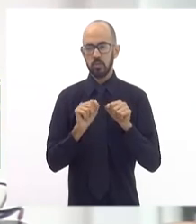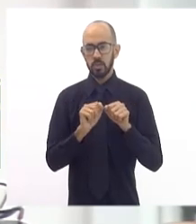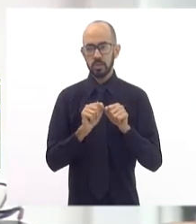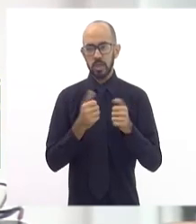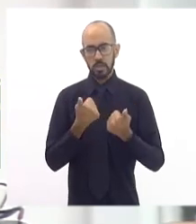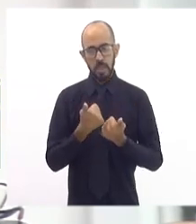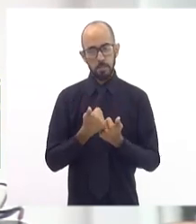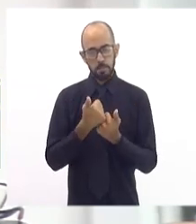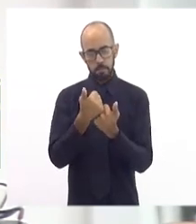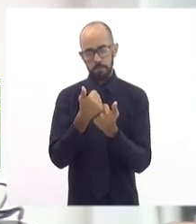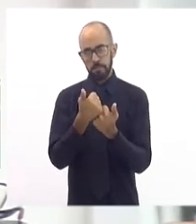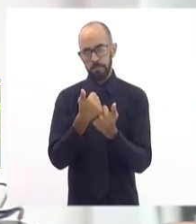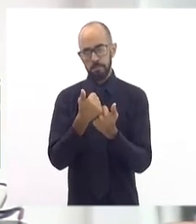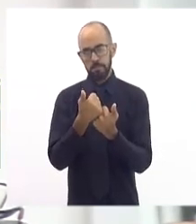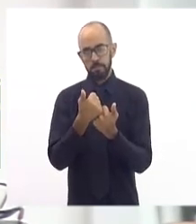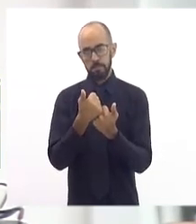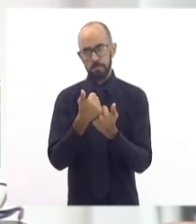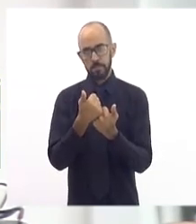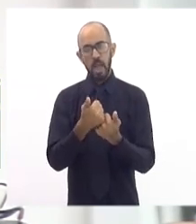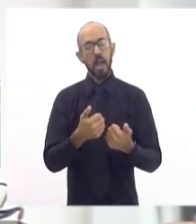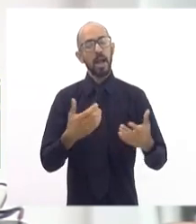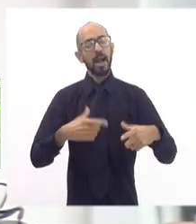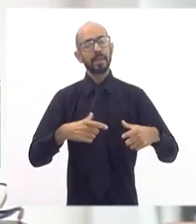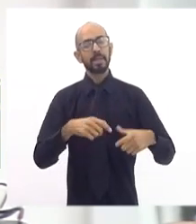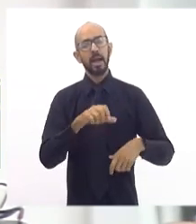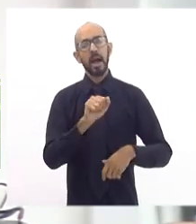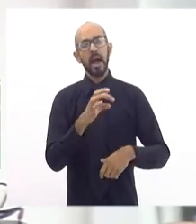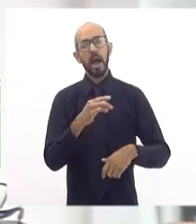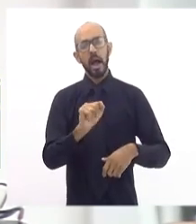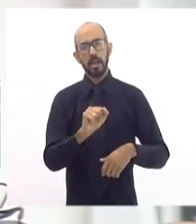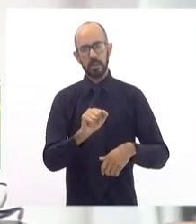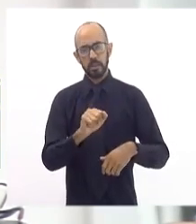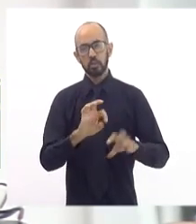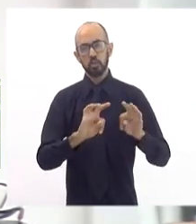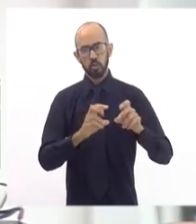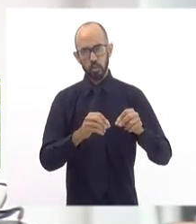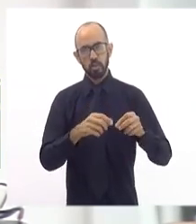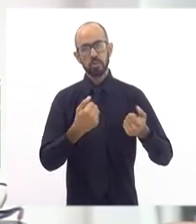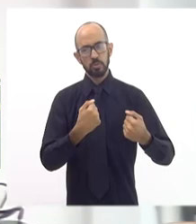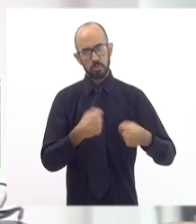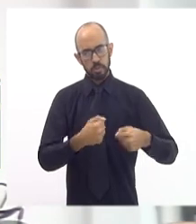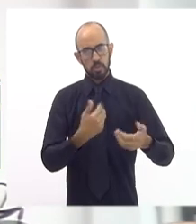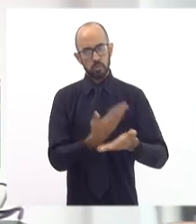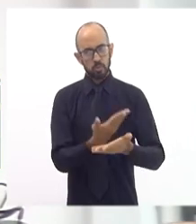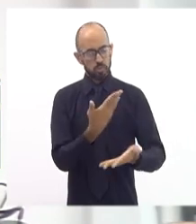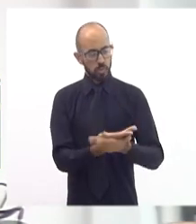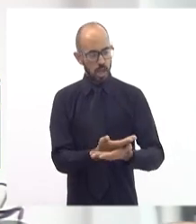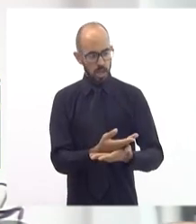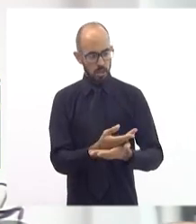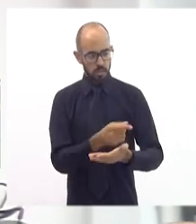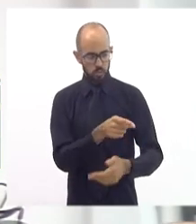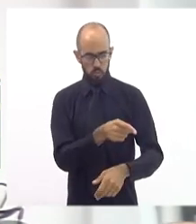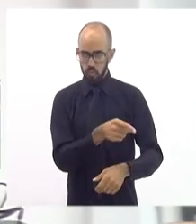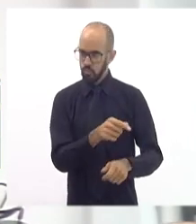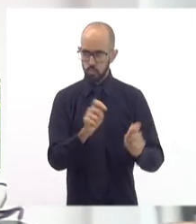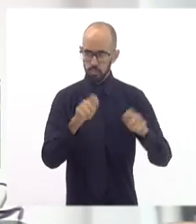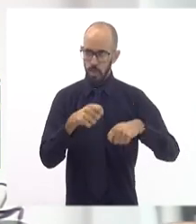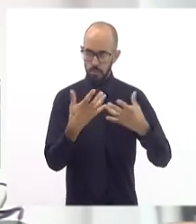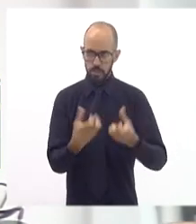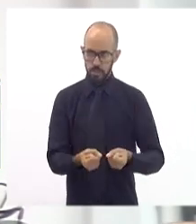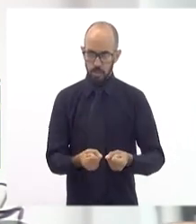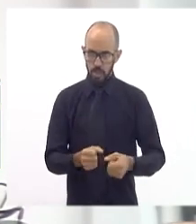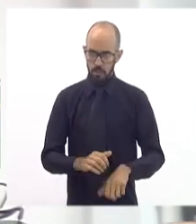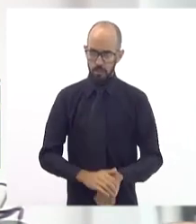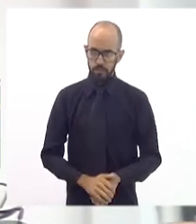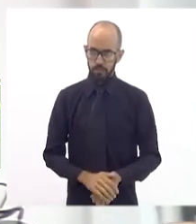fundamentar esse acordo de cooperação tão Cadê as atas das reuniões Cadê a memória na seu nome dele tem que dar esse material sabe totalmente inaceitável sim então